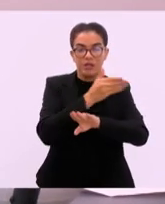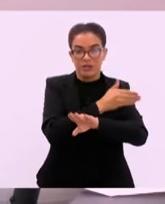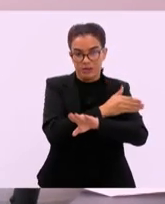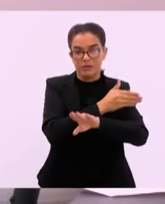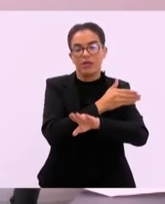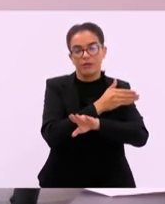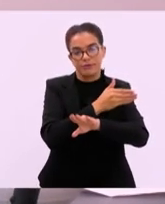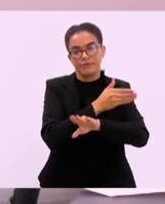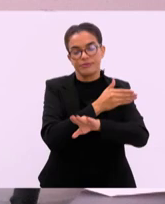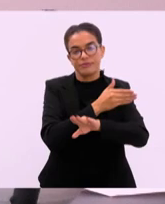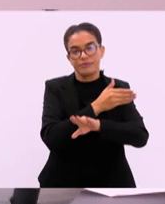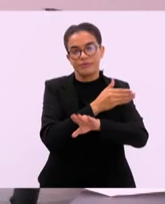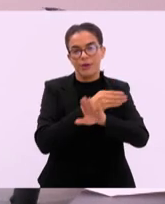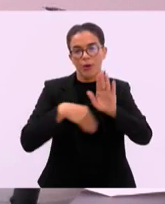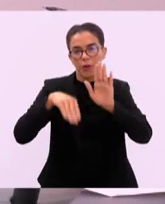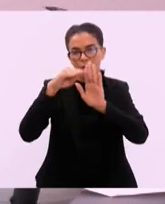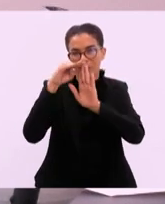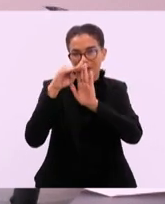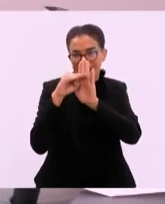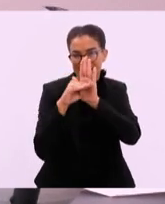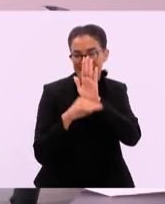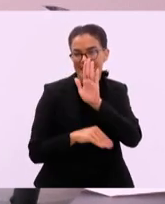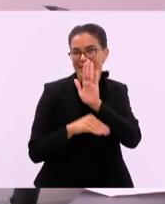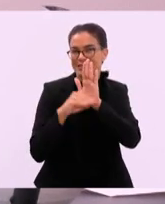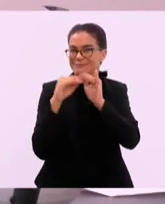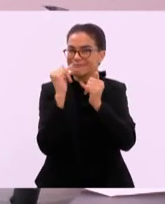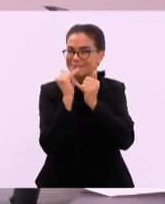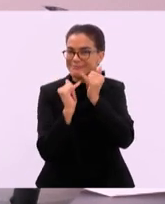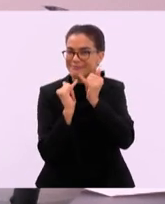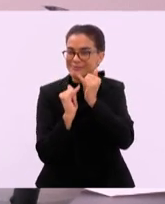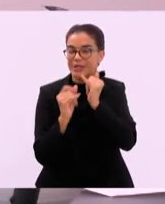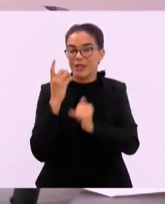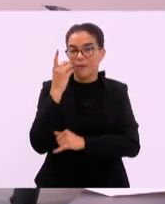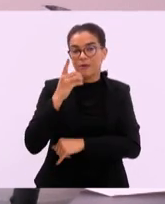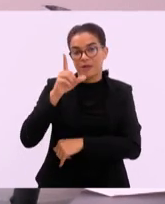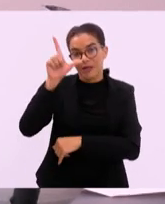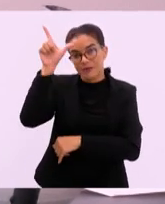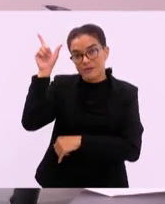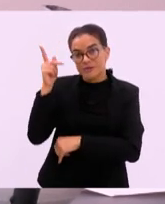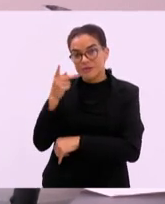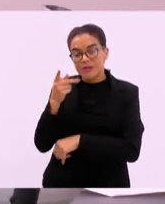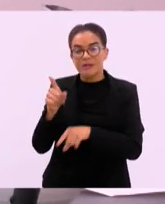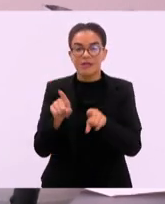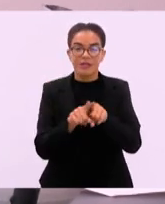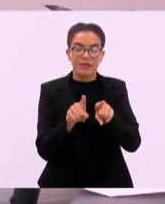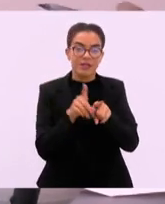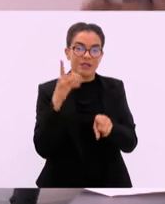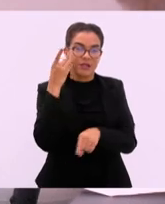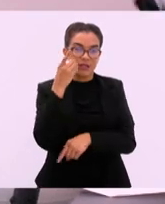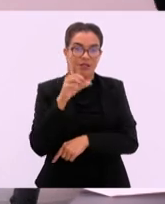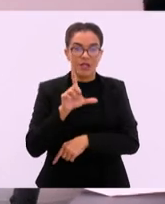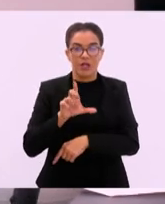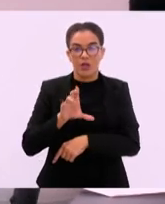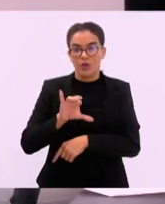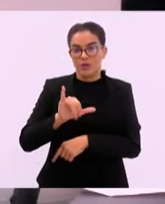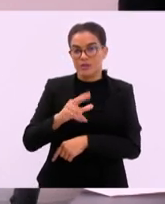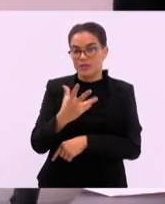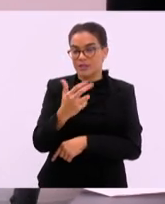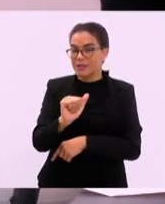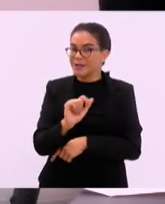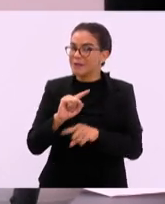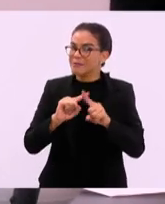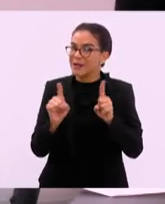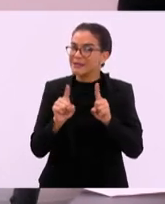com matéria parecidas, de autoria do deputado Luiz Paulo e da deputada Lucinha. Mas esses projetos